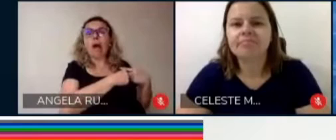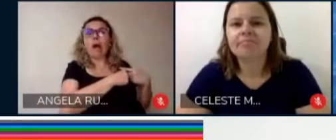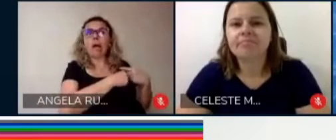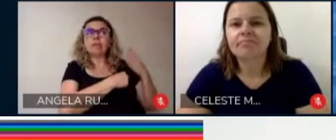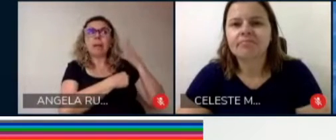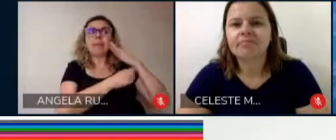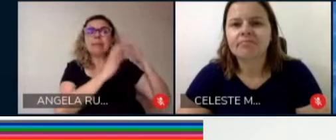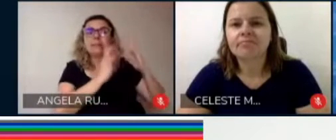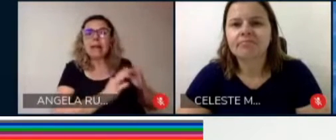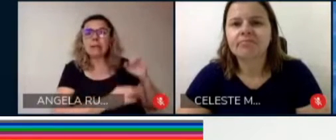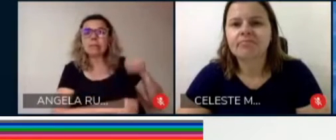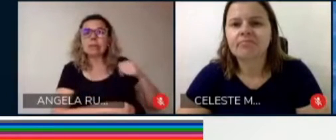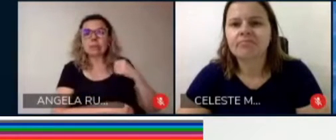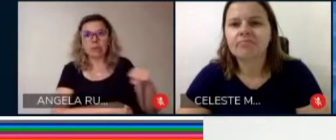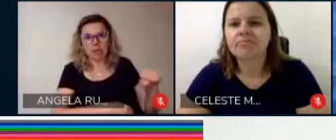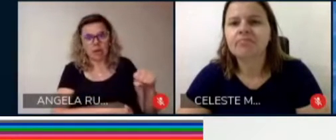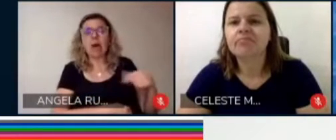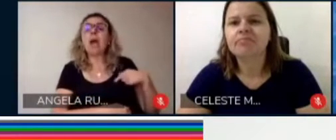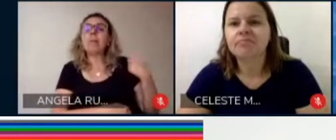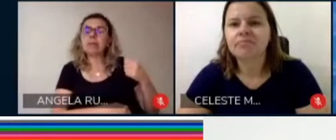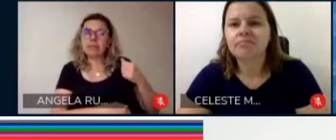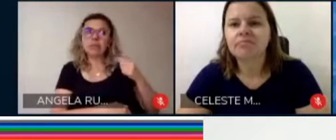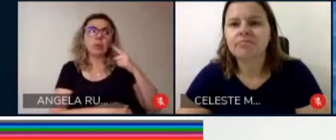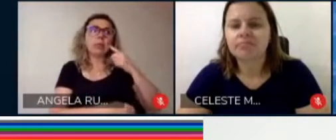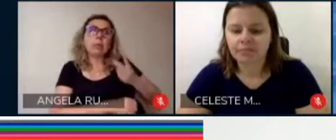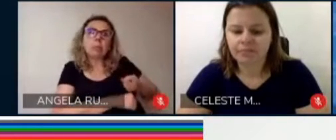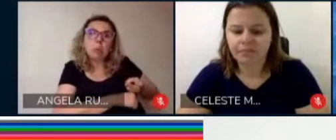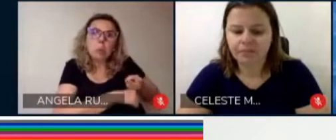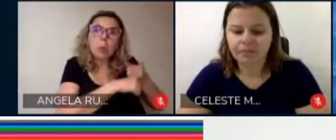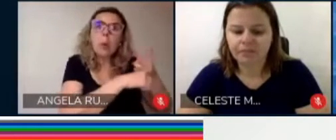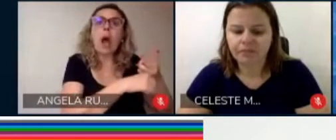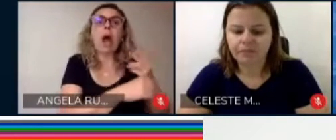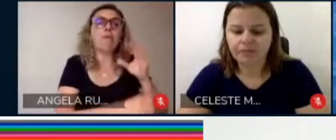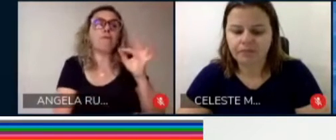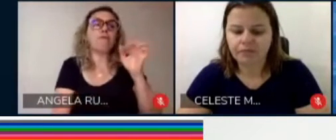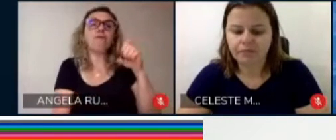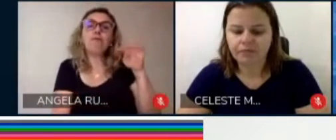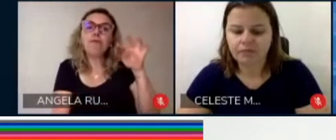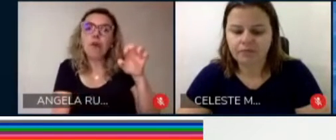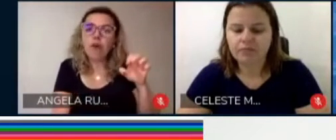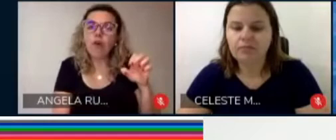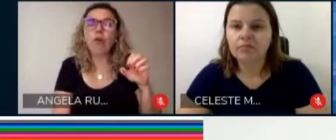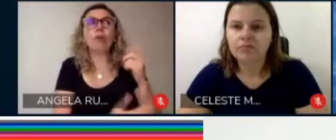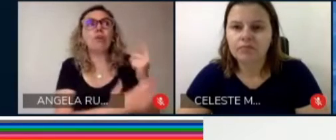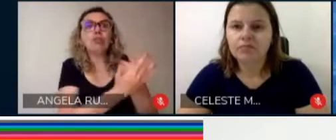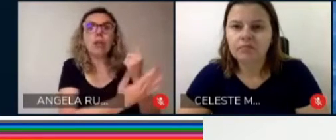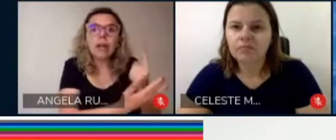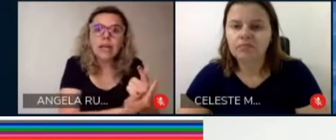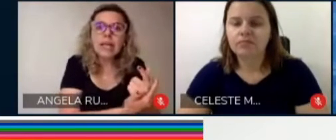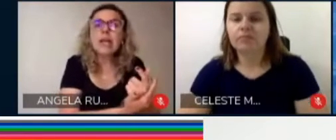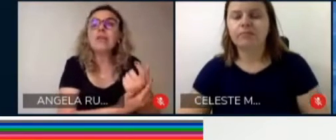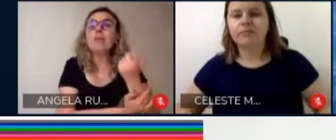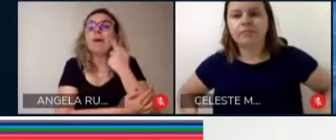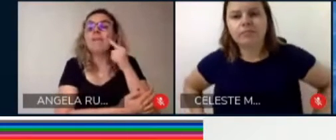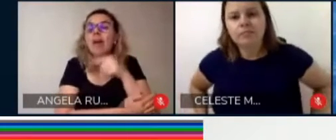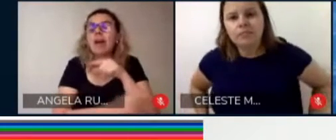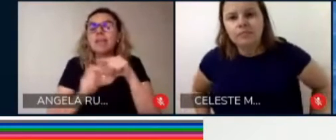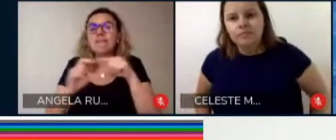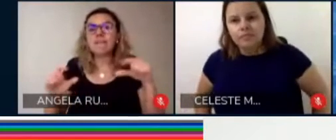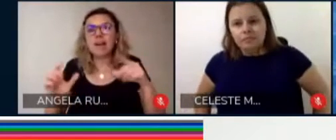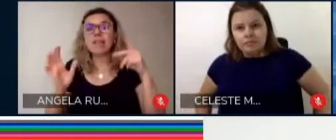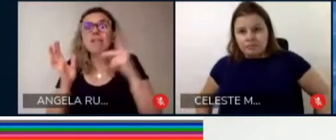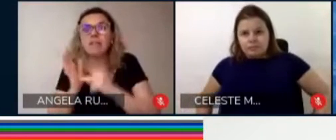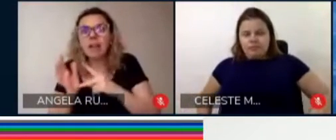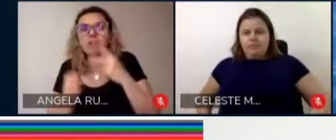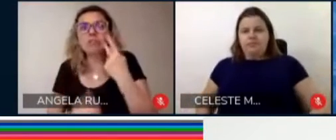se é mesmo ou não? Eu vou ter que ir nas fontes a respeito dela e depois nos livros dela para ver se está em algum lugar.